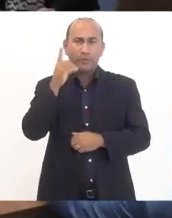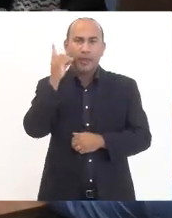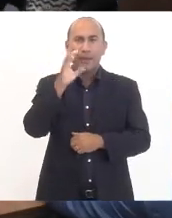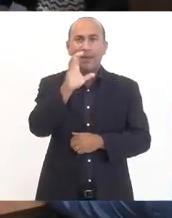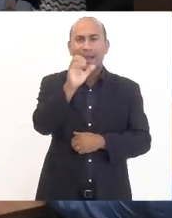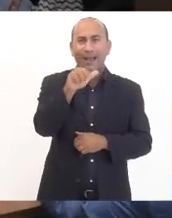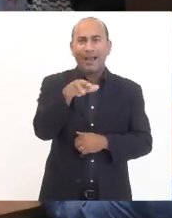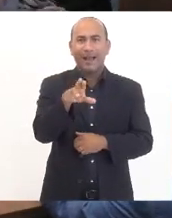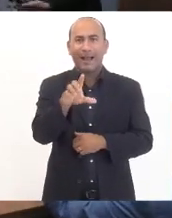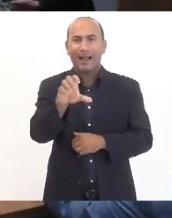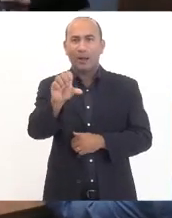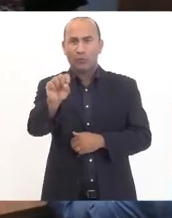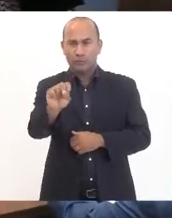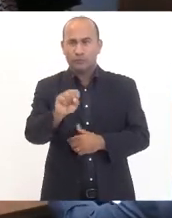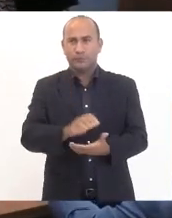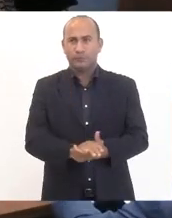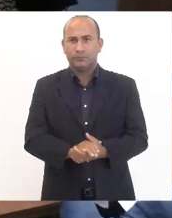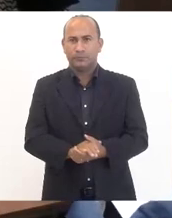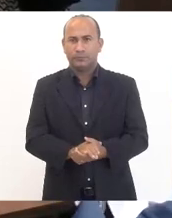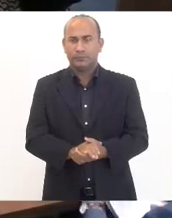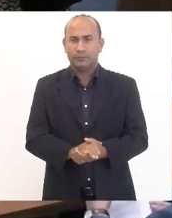Macedo.